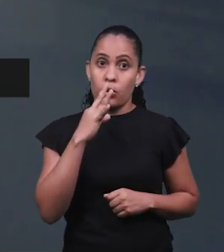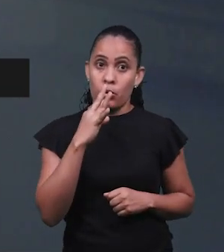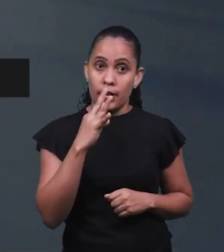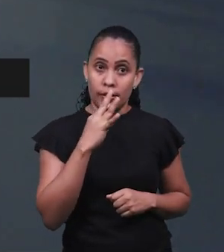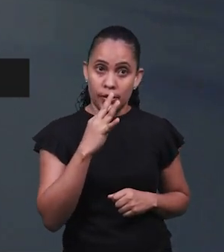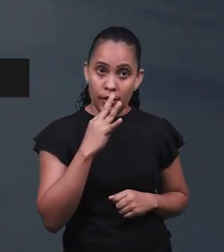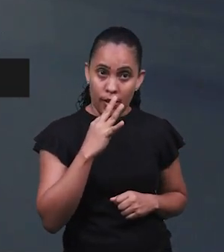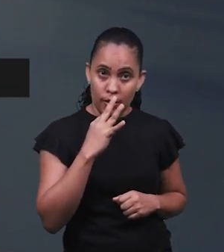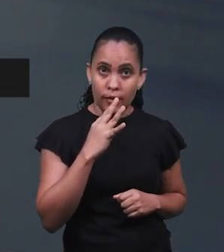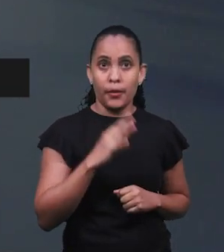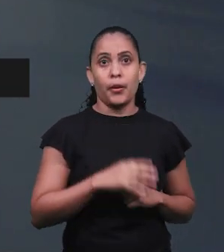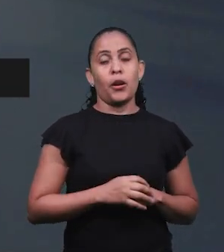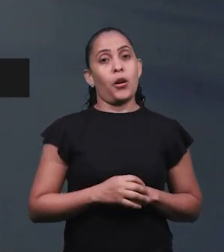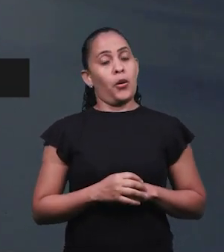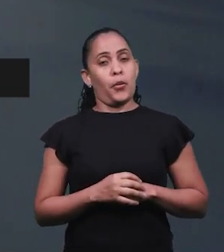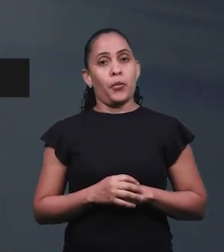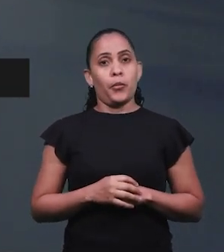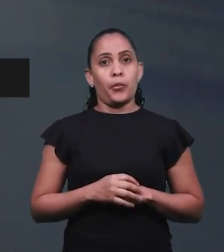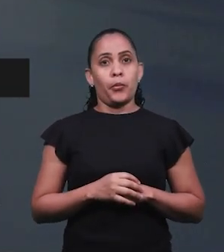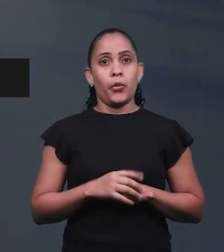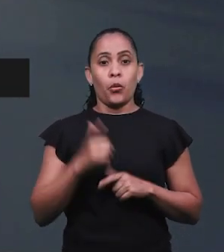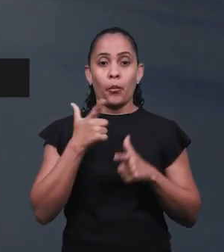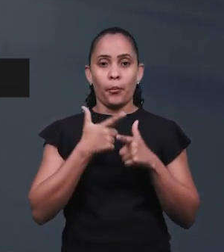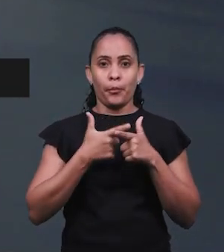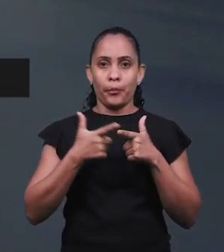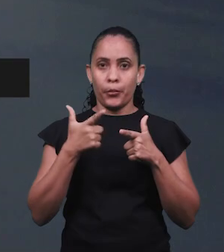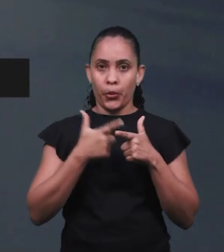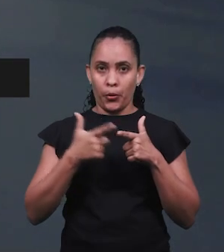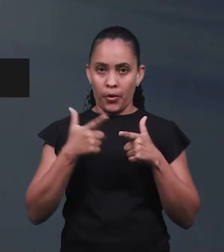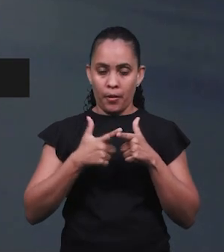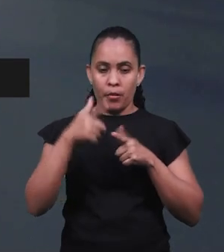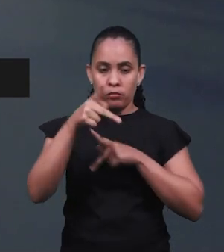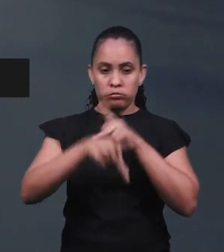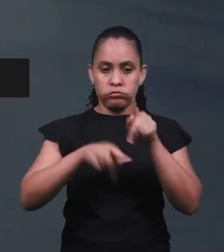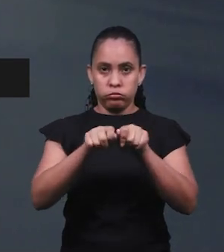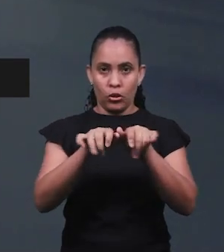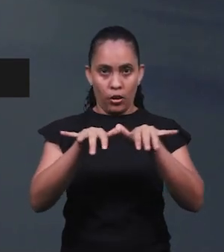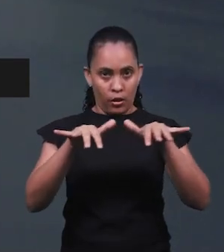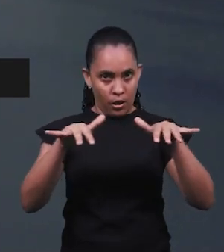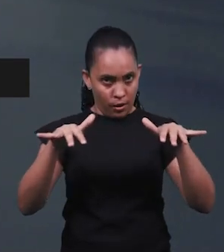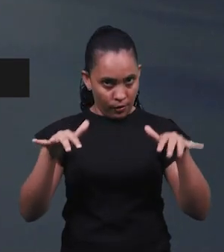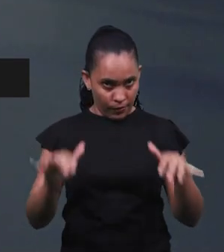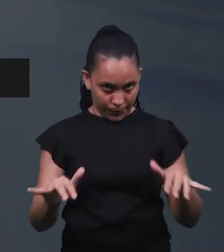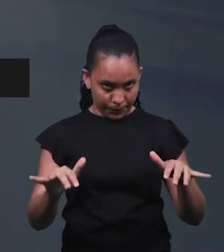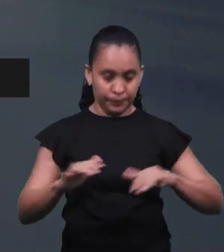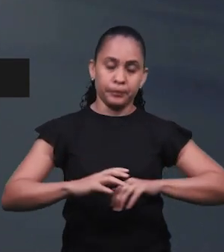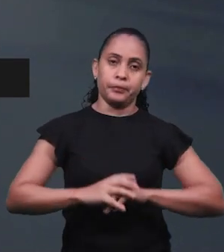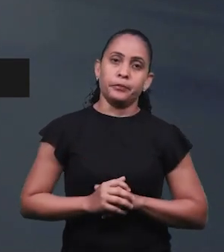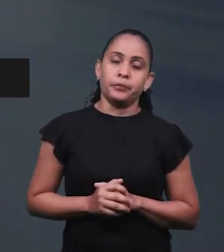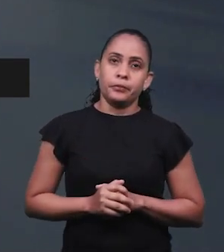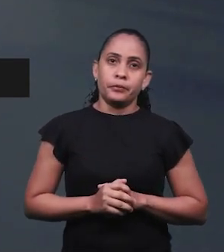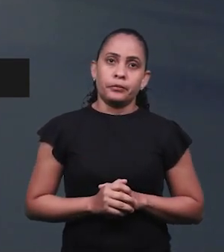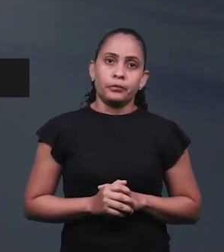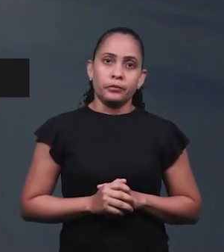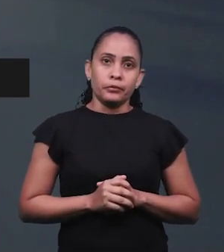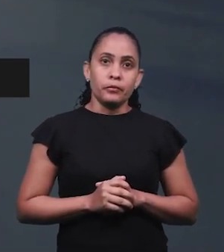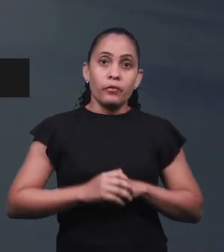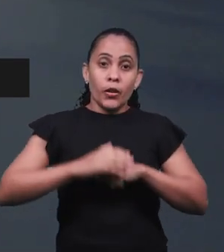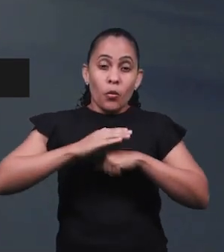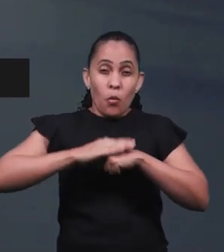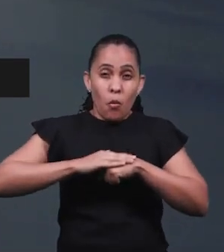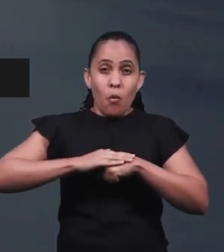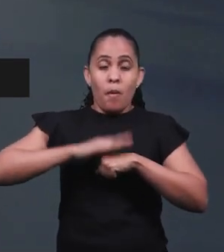pela Organização Mundial de Saúde como um problema de saúde pública hoje. Tamanha relevância pelo